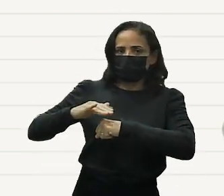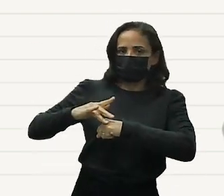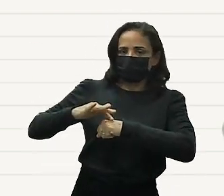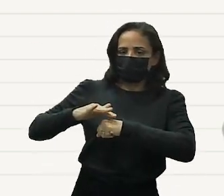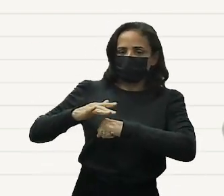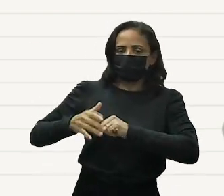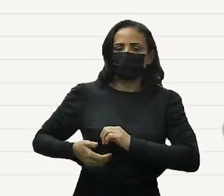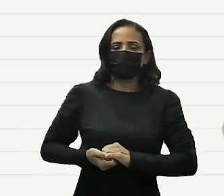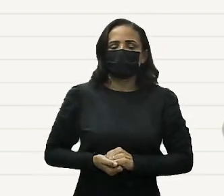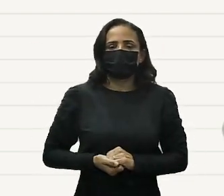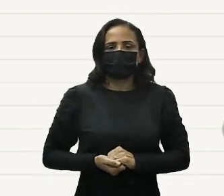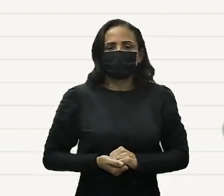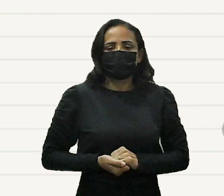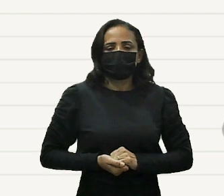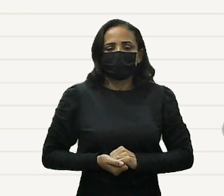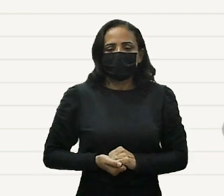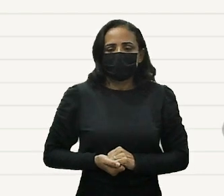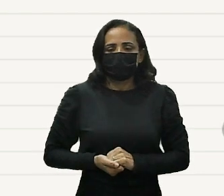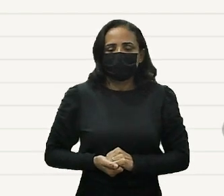famosíssimo sistema